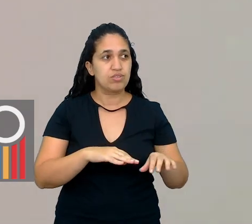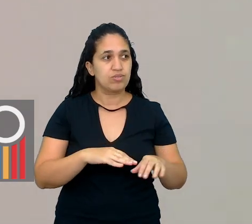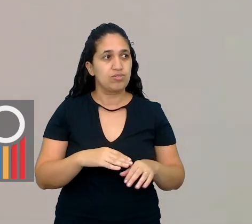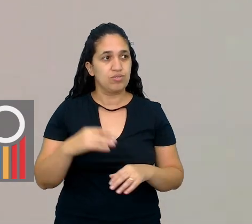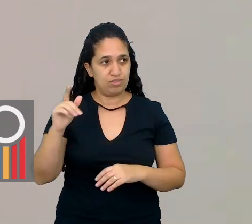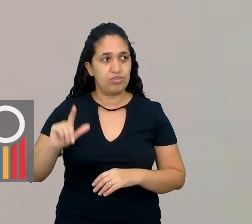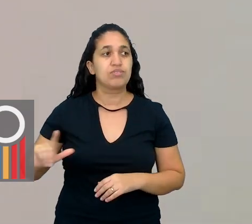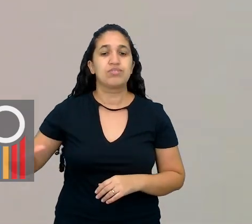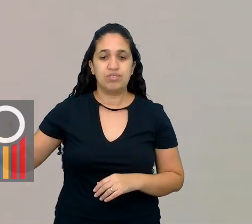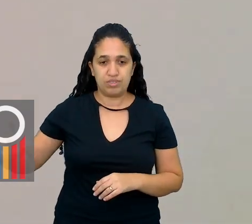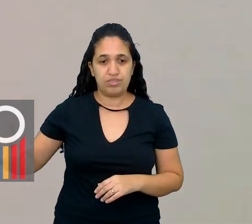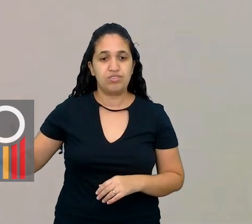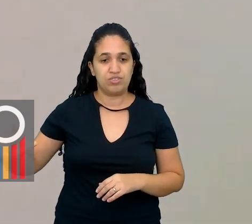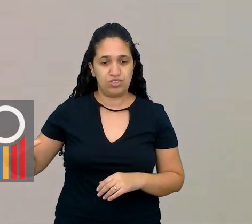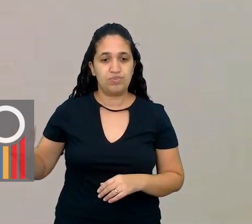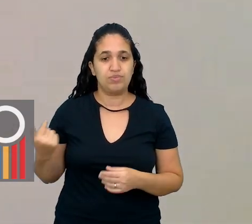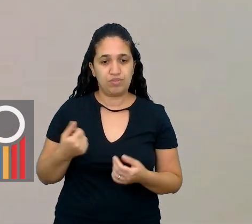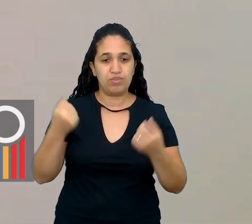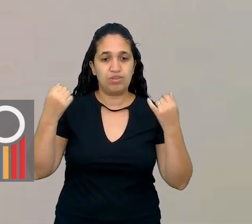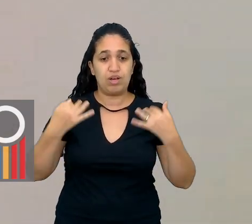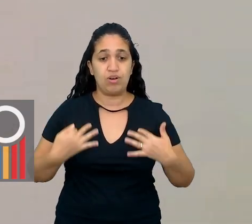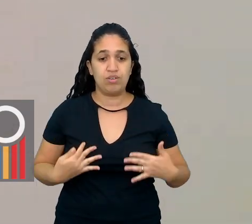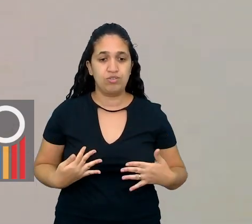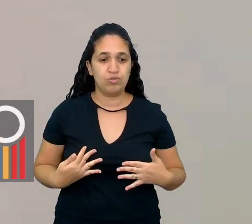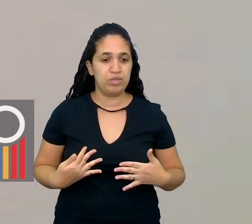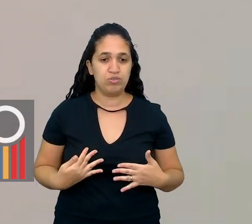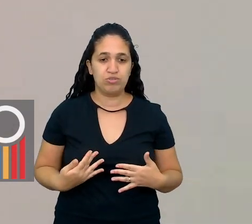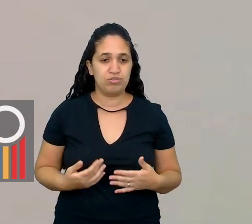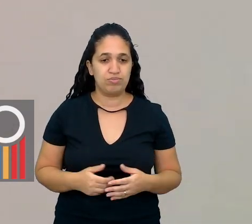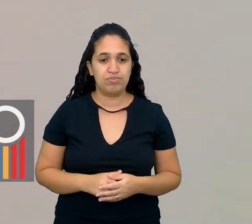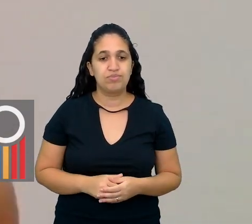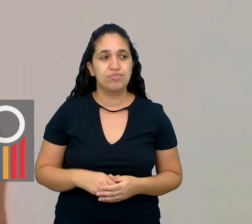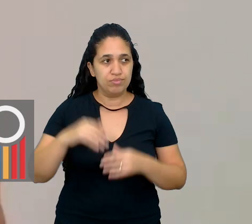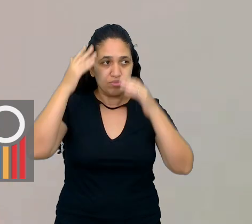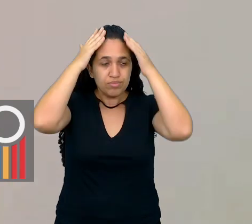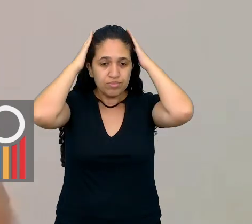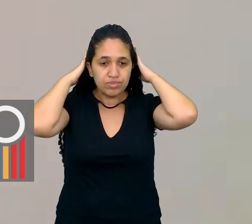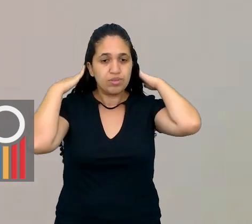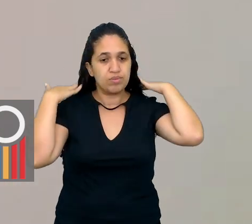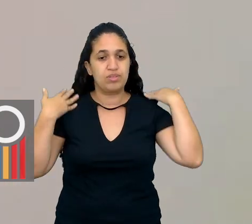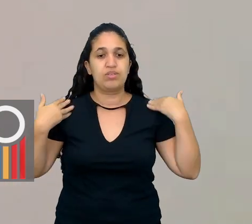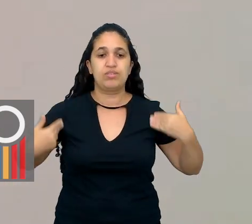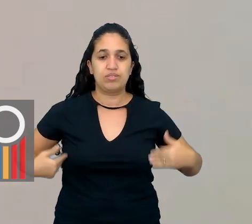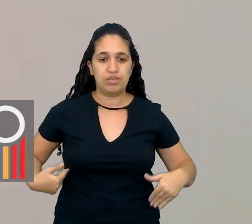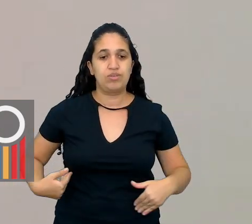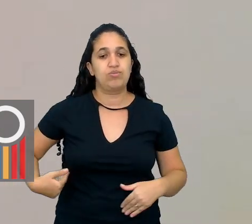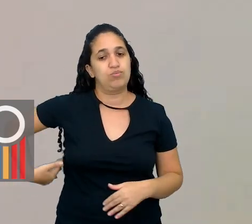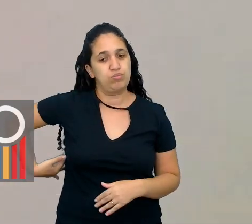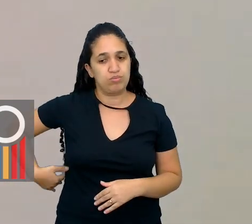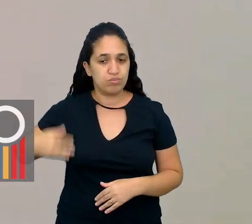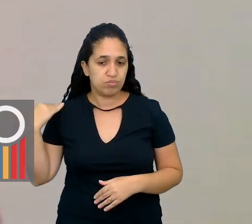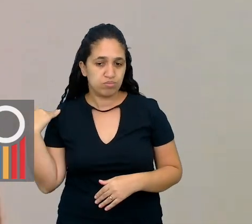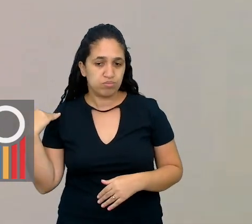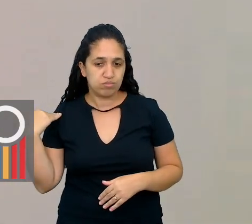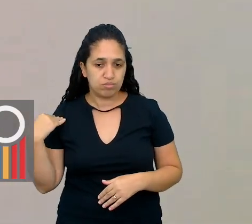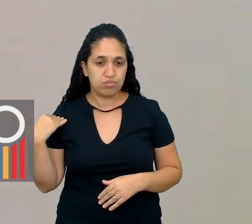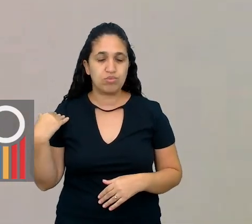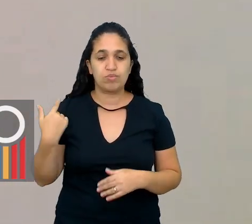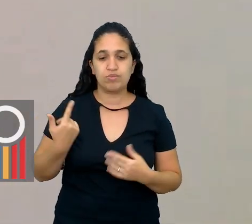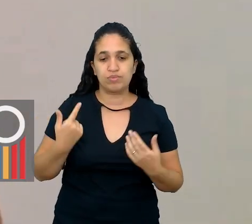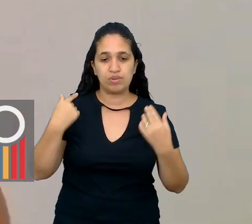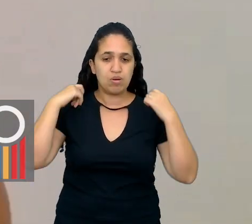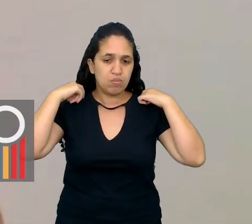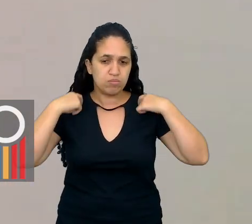uma breve autodescrição. Meus cabelos são castanhos, na altura assim do ombro. Eu estou usando